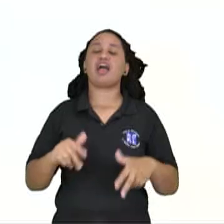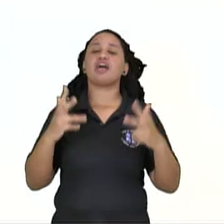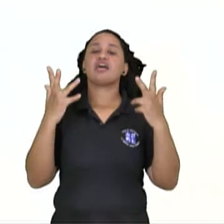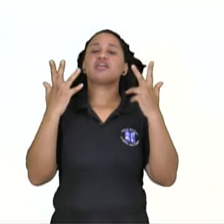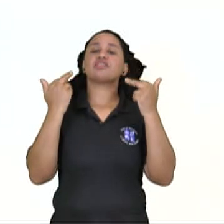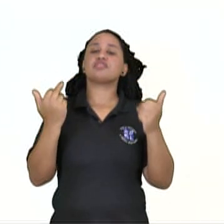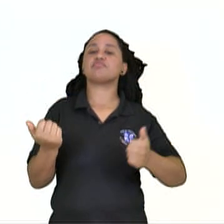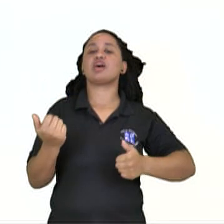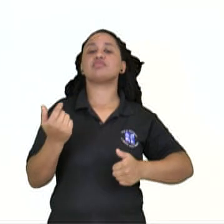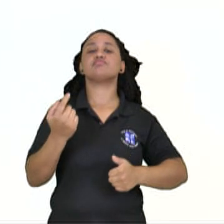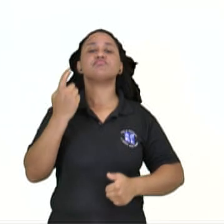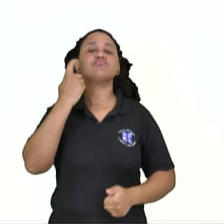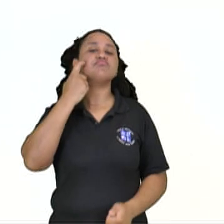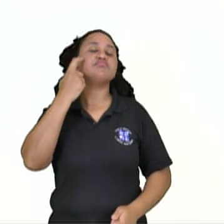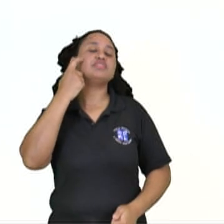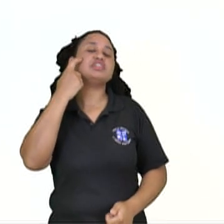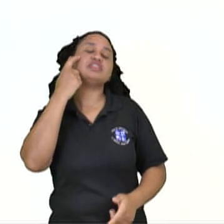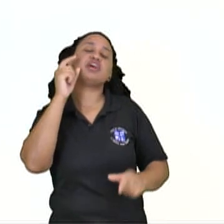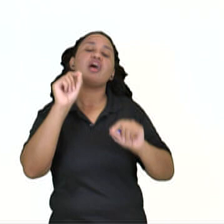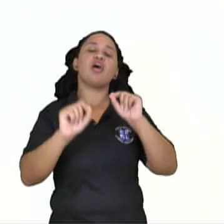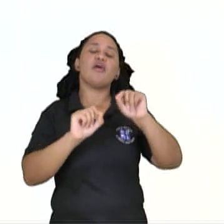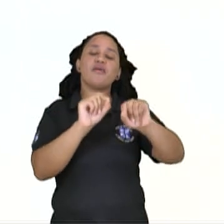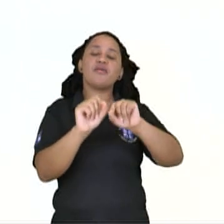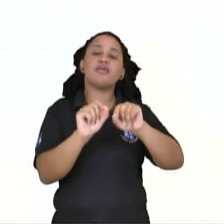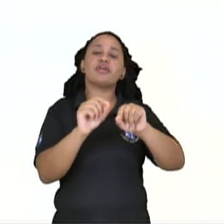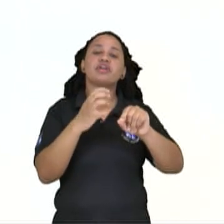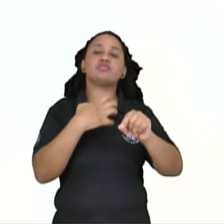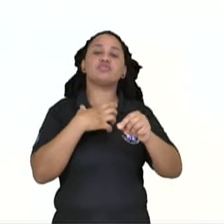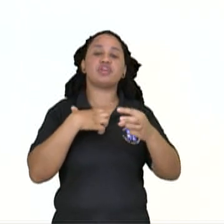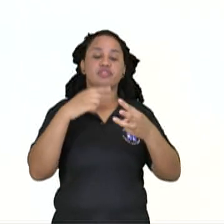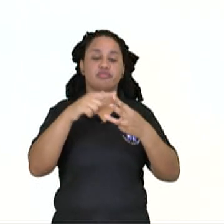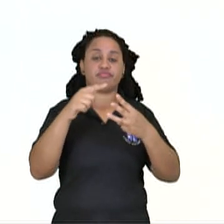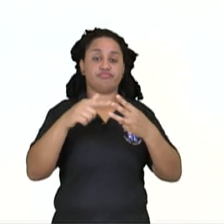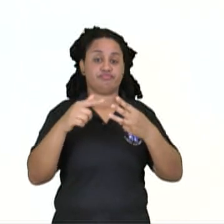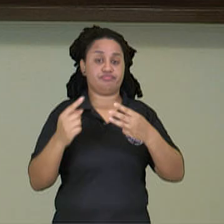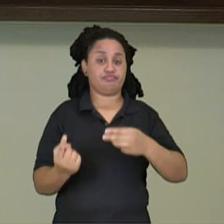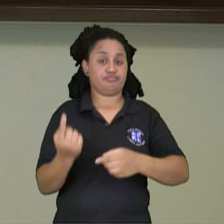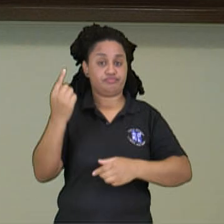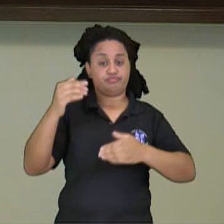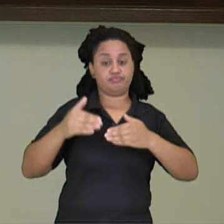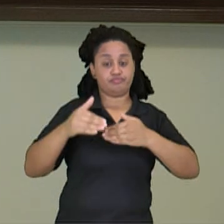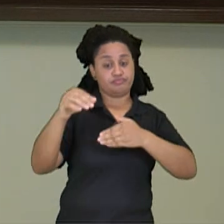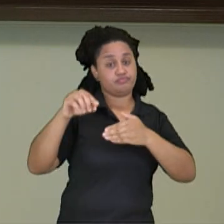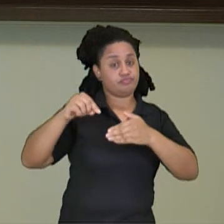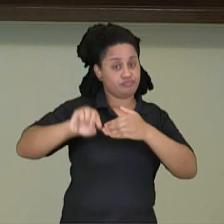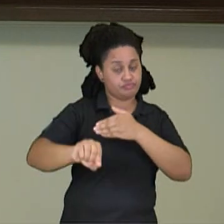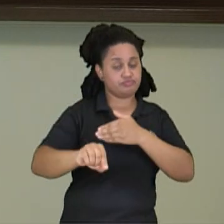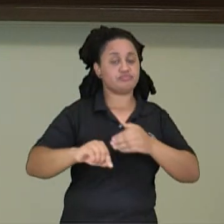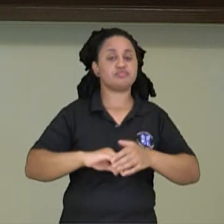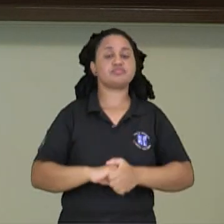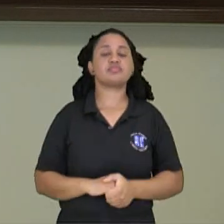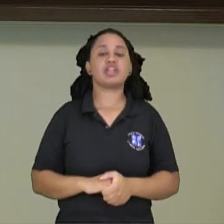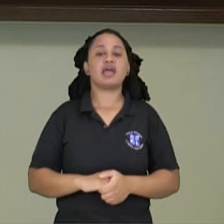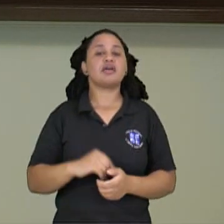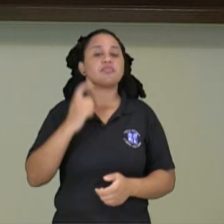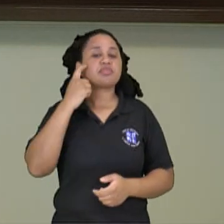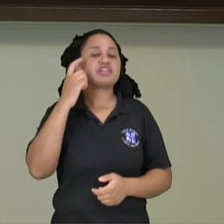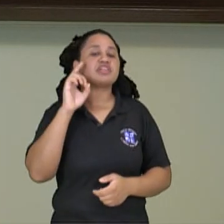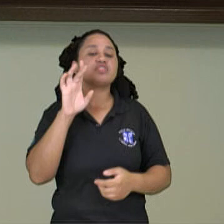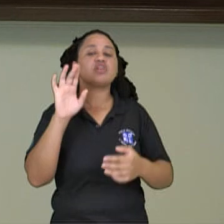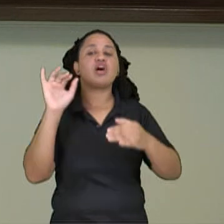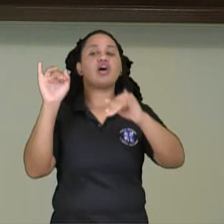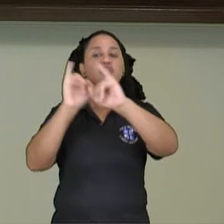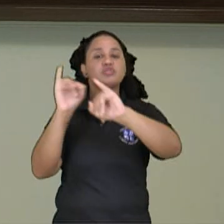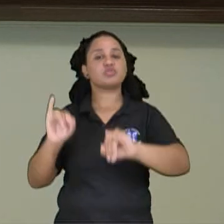gente pensa, né, em formas tridimensionais, a gente pensar apenas na